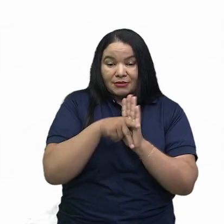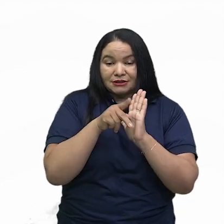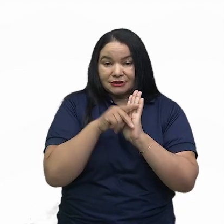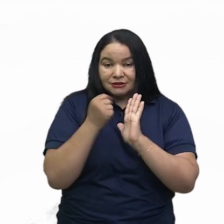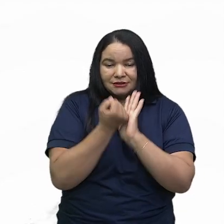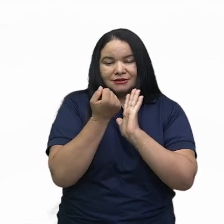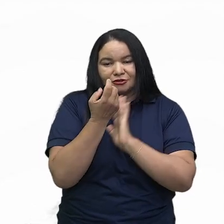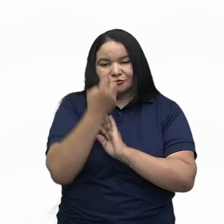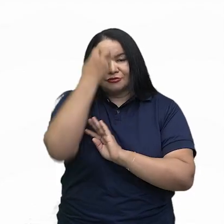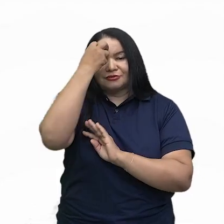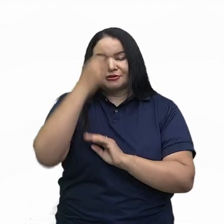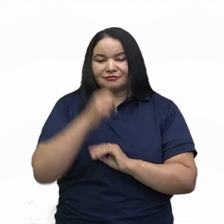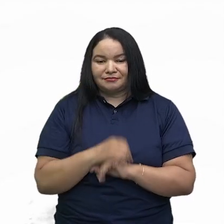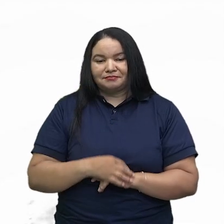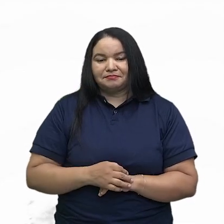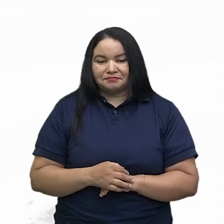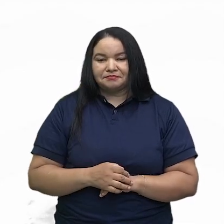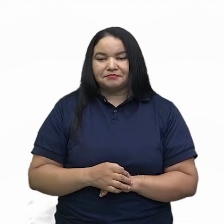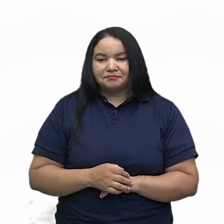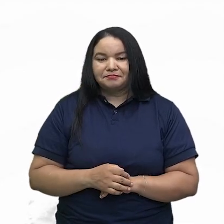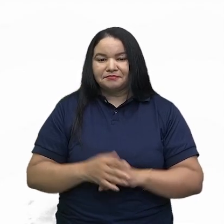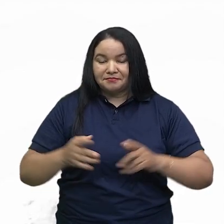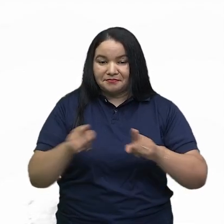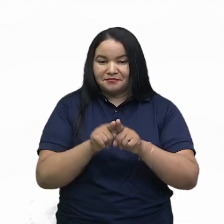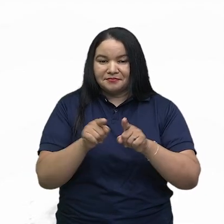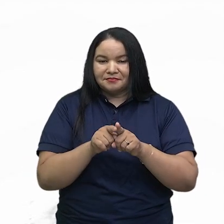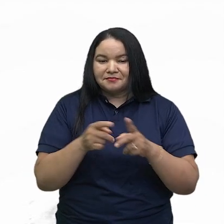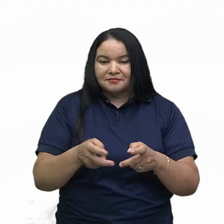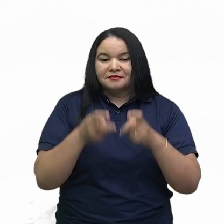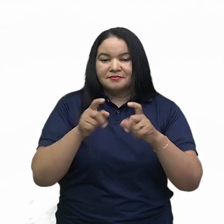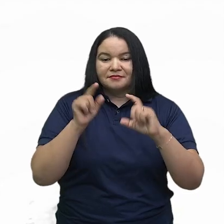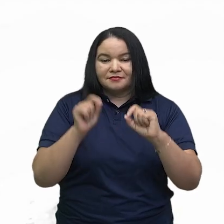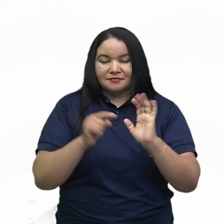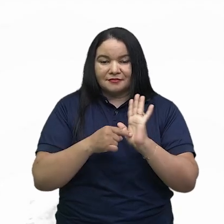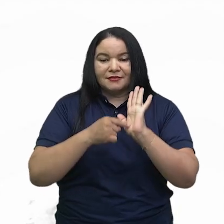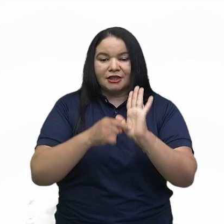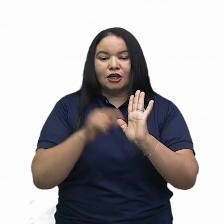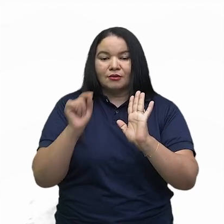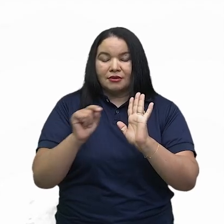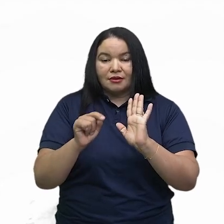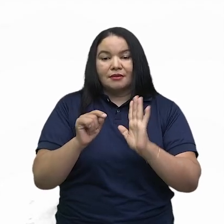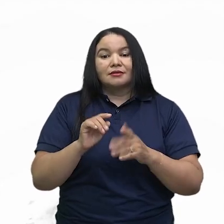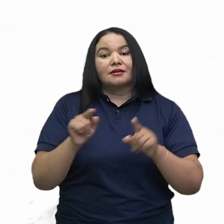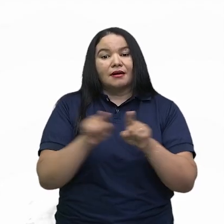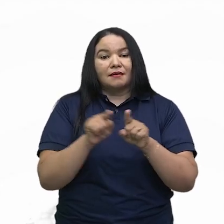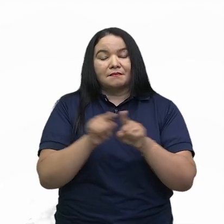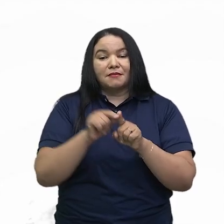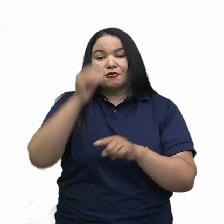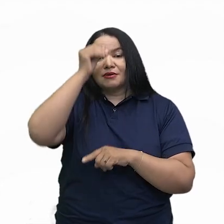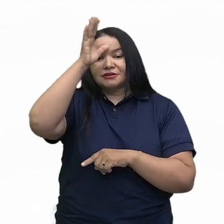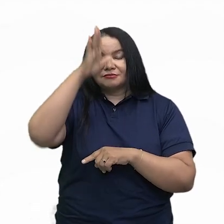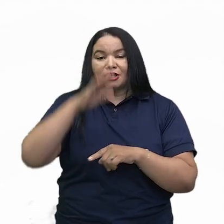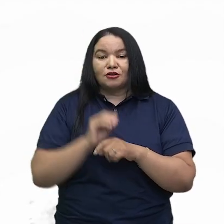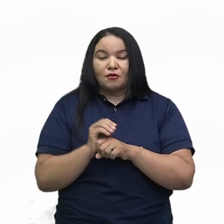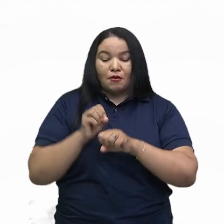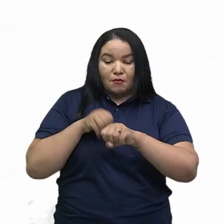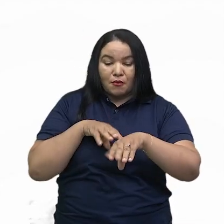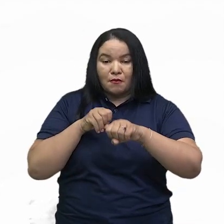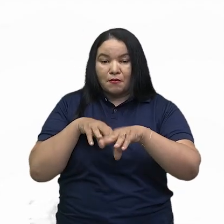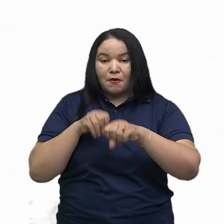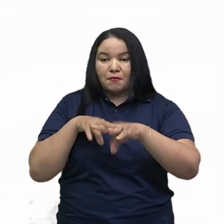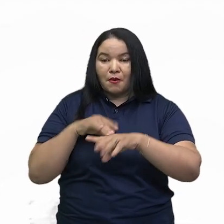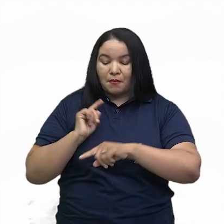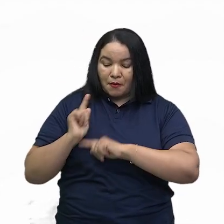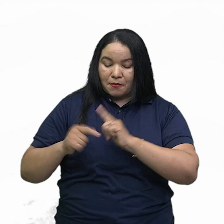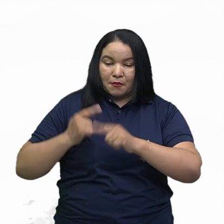patrimônio cultural. Avançando, a gente percebe que traz também essa questão do conhecimento que é passado de geração em